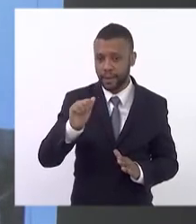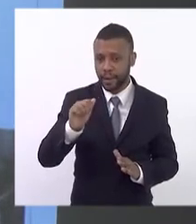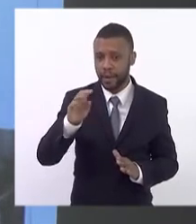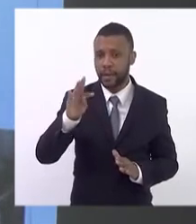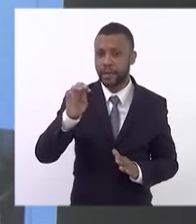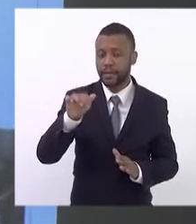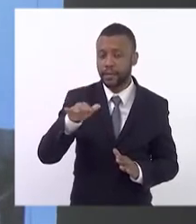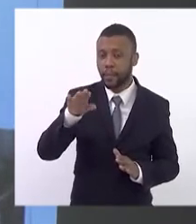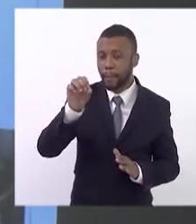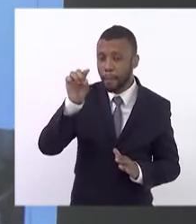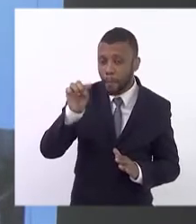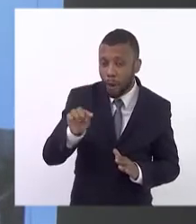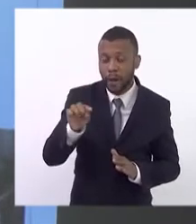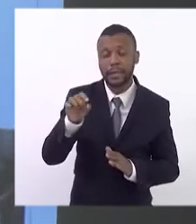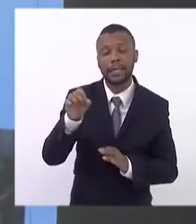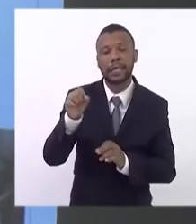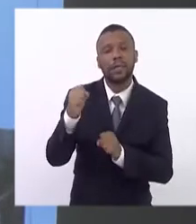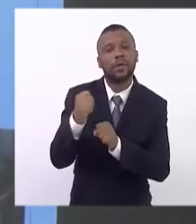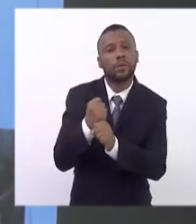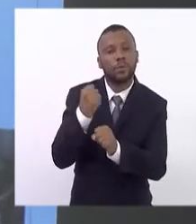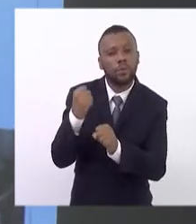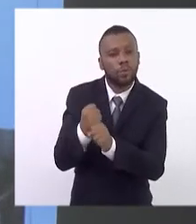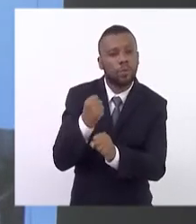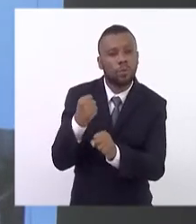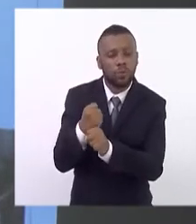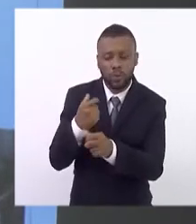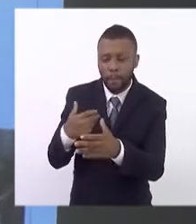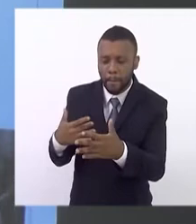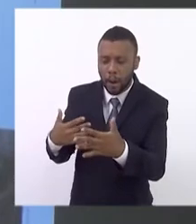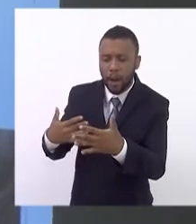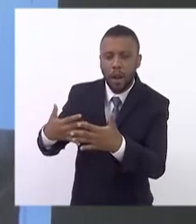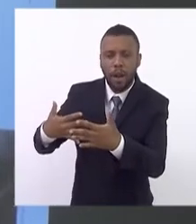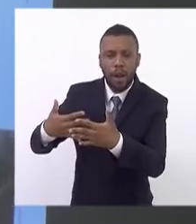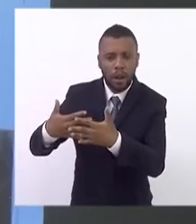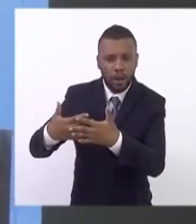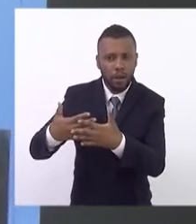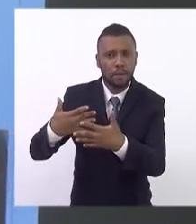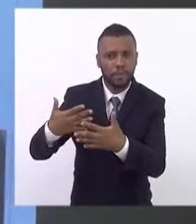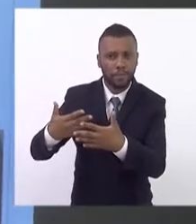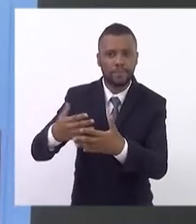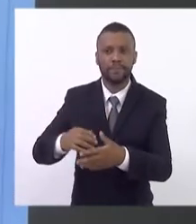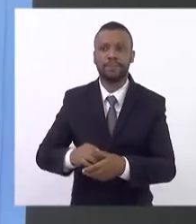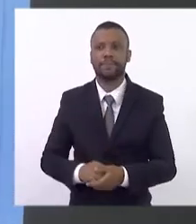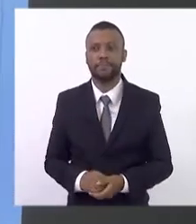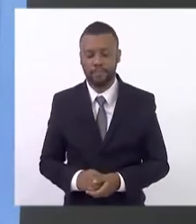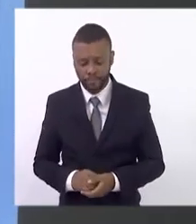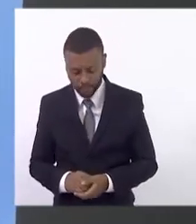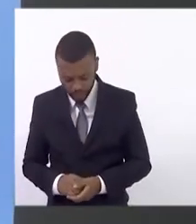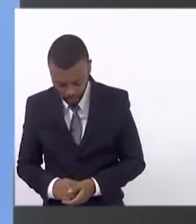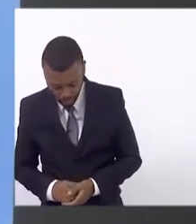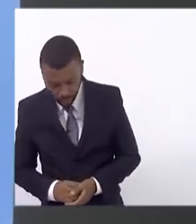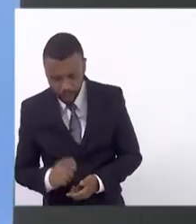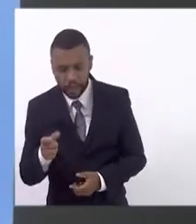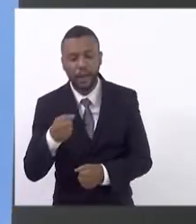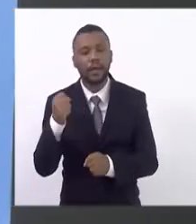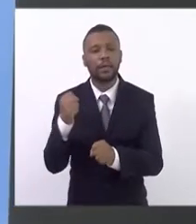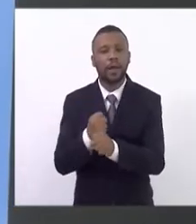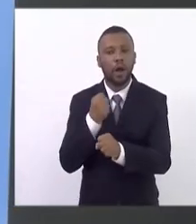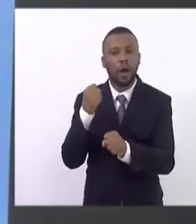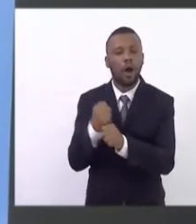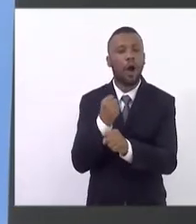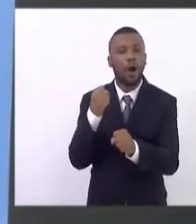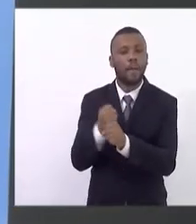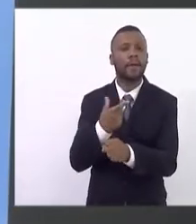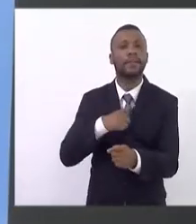executado, está sendo executado, na verdade, nem vai ser. Vou até olhar aqui, porque lá eu não enxergo. Essa obra vai atender